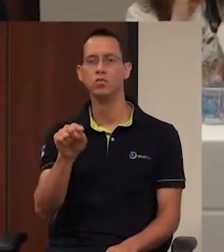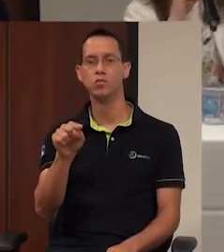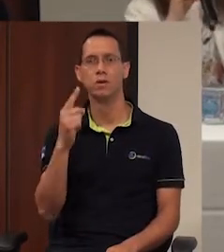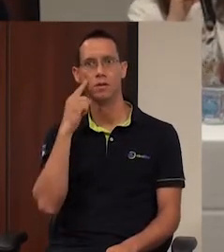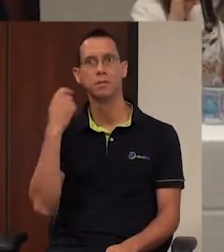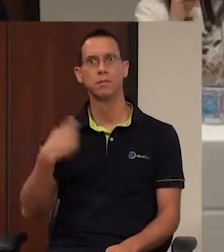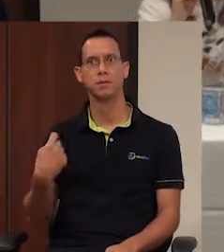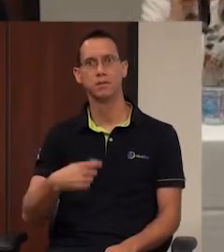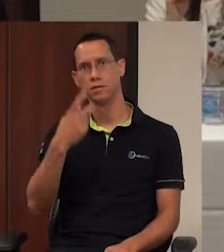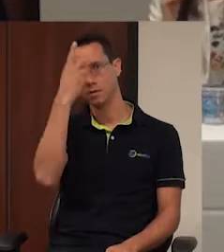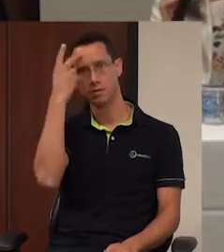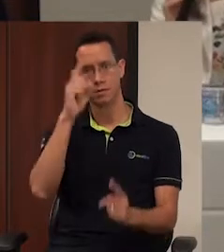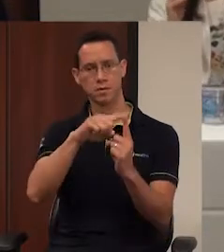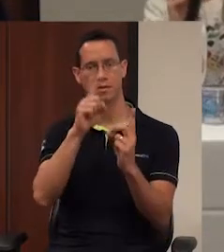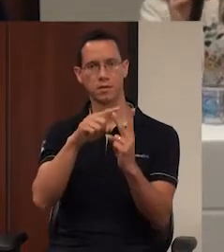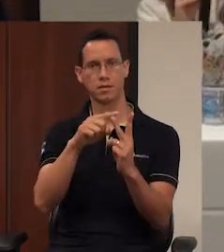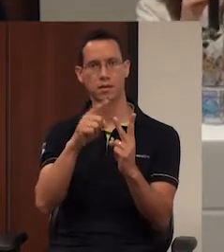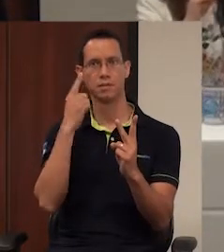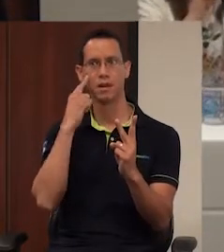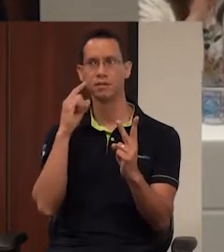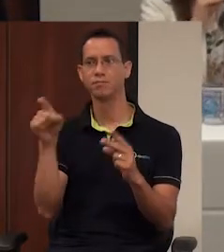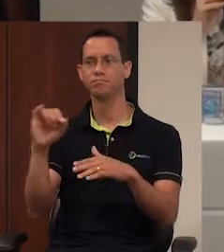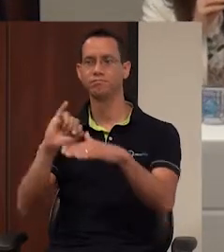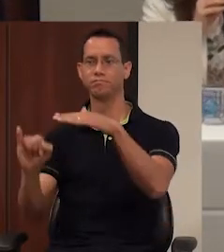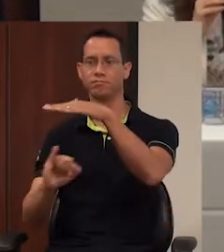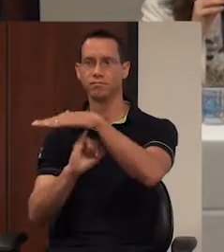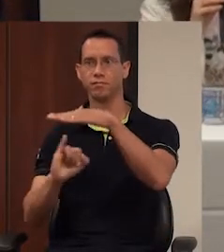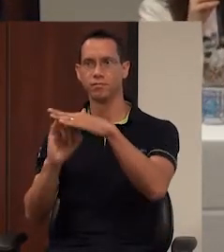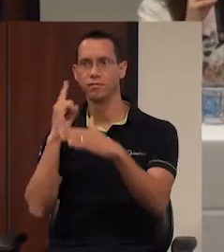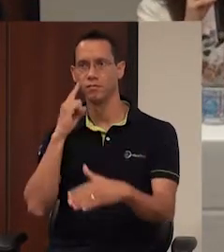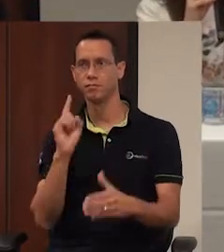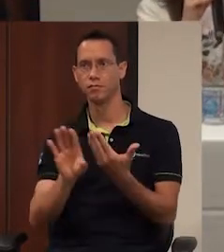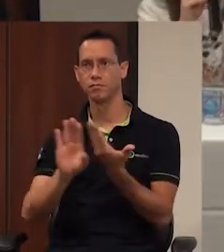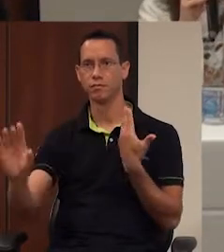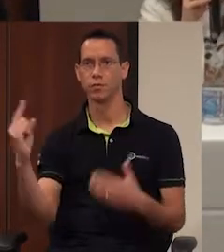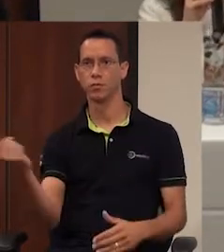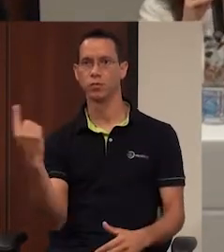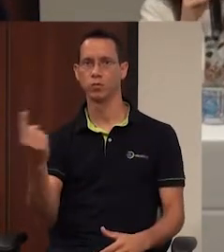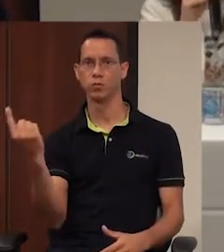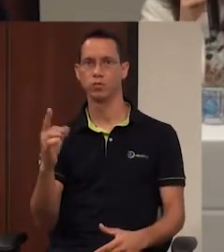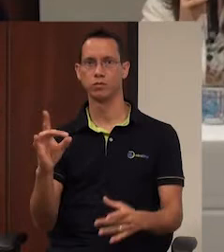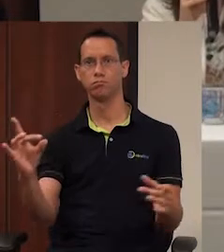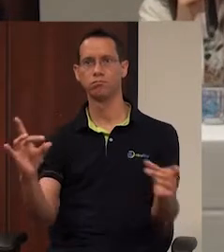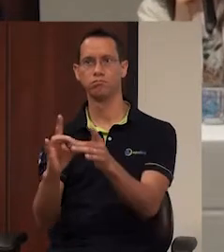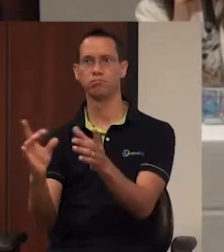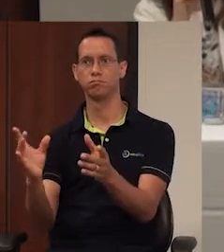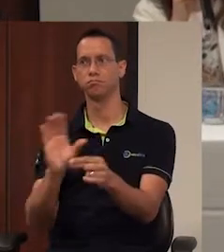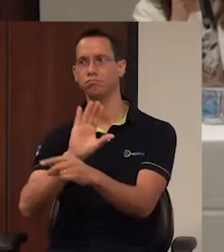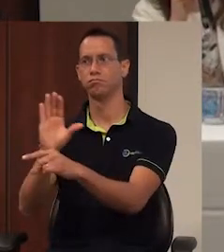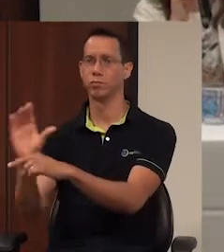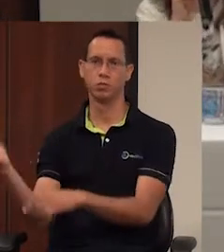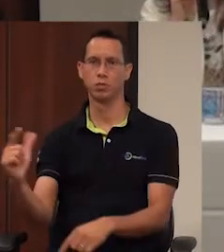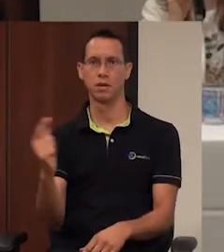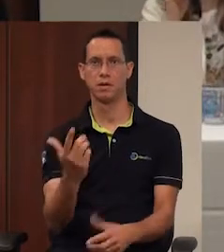ter os 2 apoiadores, mas a pessoa está institucionalizada, não tem vínculo com mais ninguém. Né? Como é que vai trabalhar essa